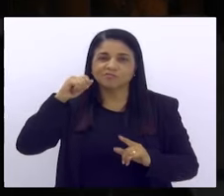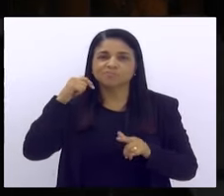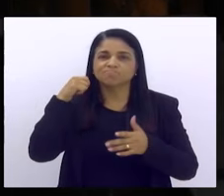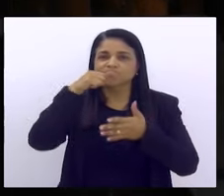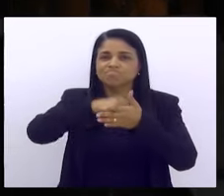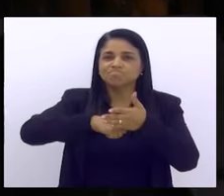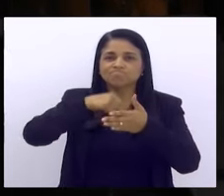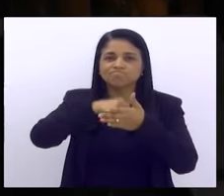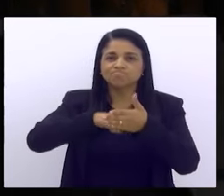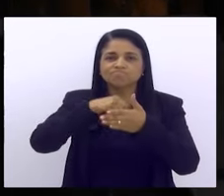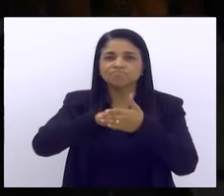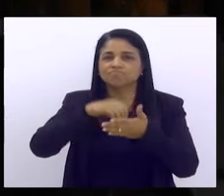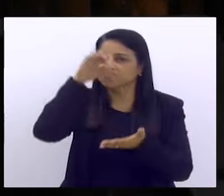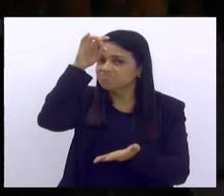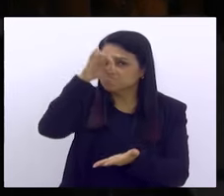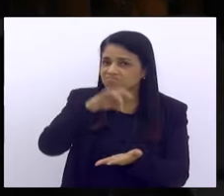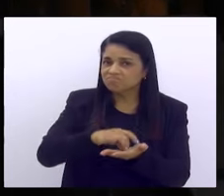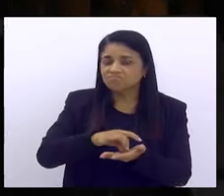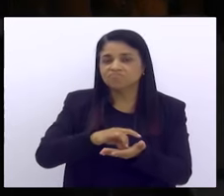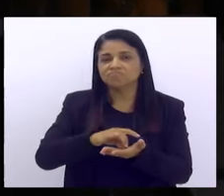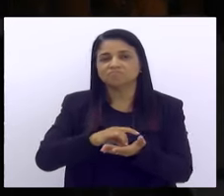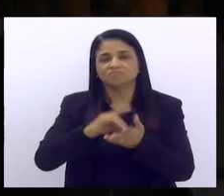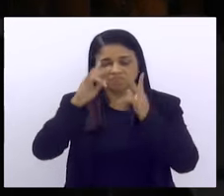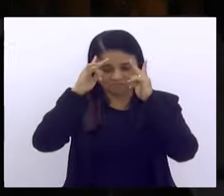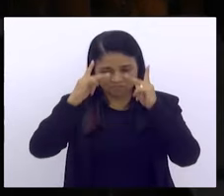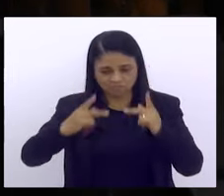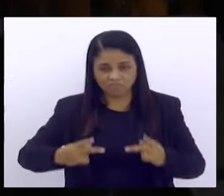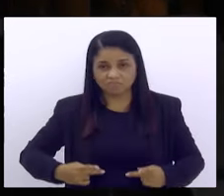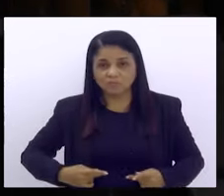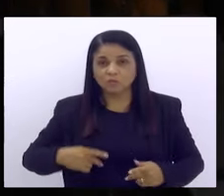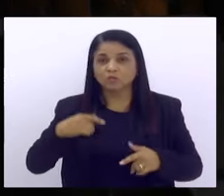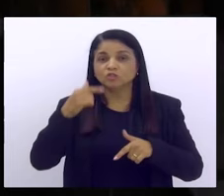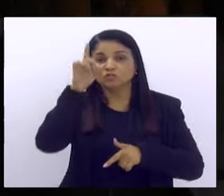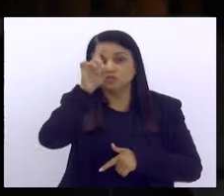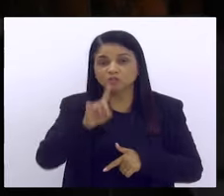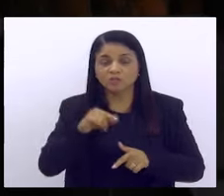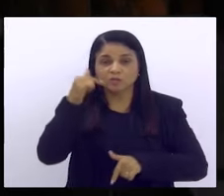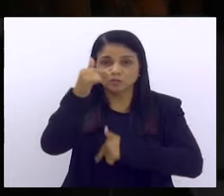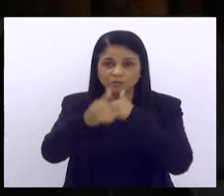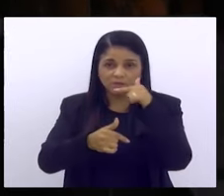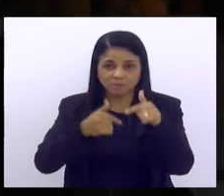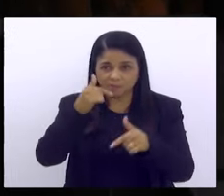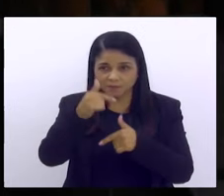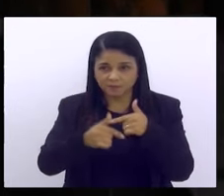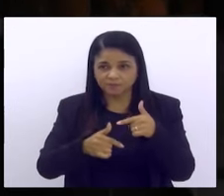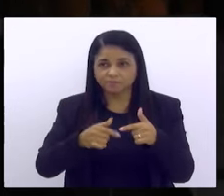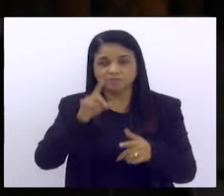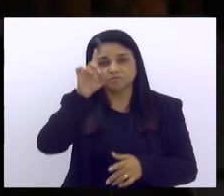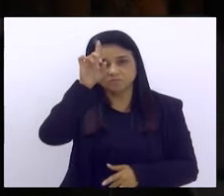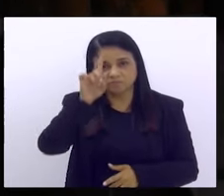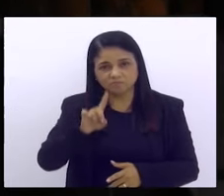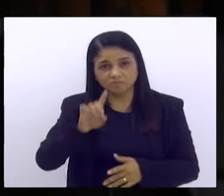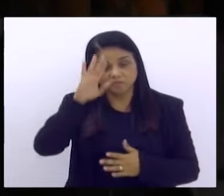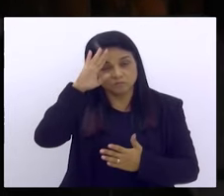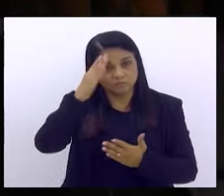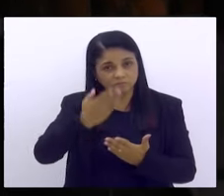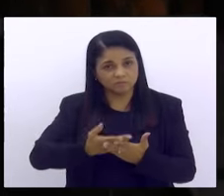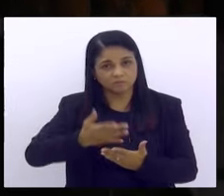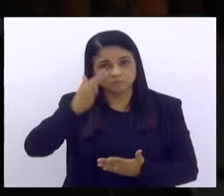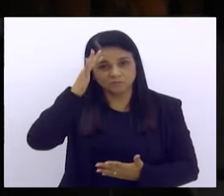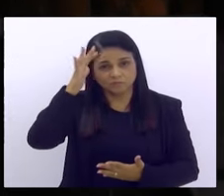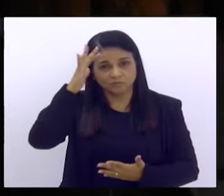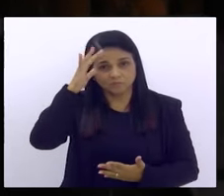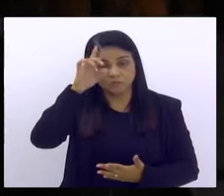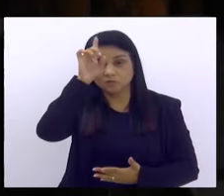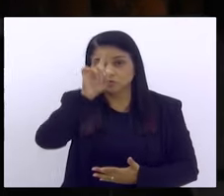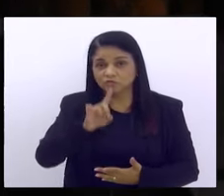mais legítimo que o ser humano tem. É o direito ao trabalho, o direito a acreditar num sonho, o